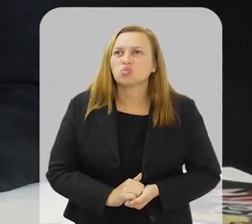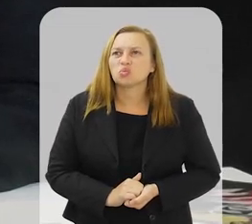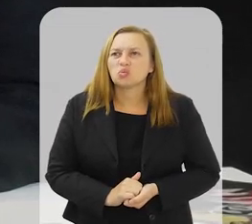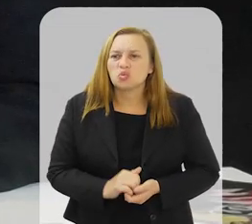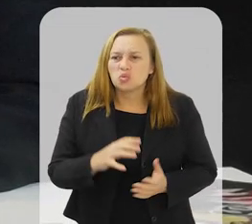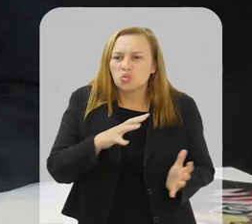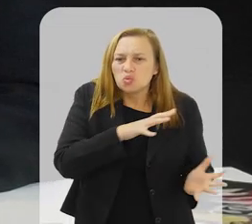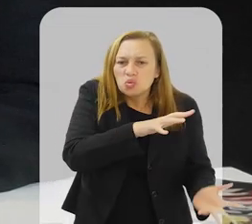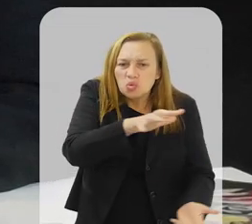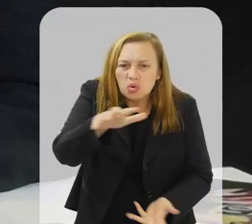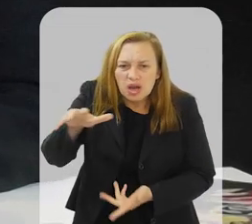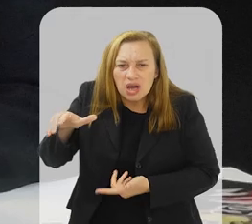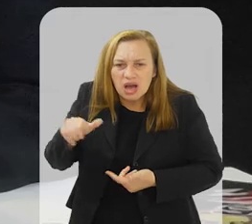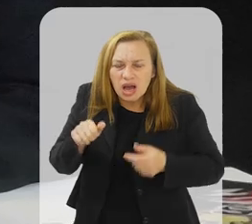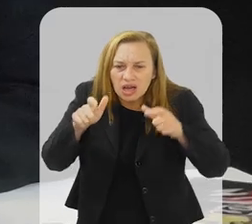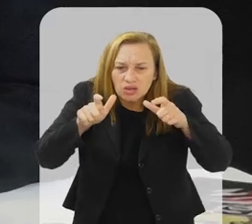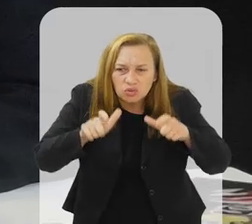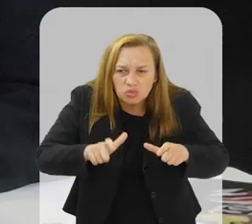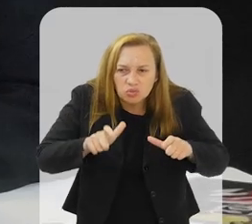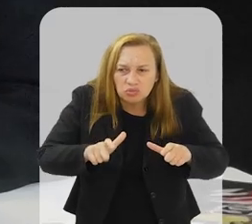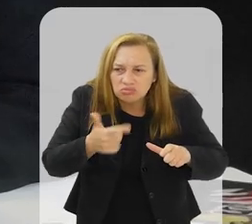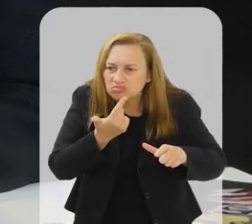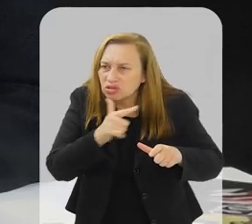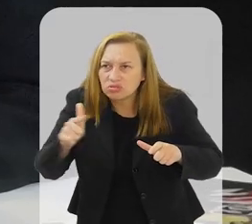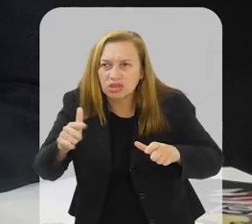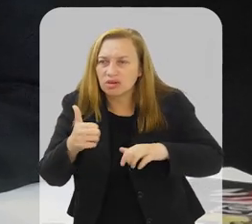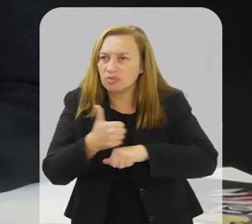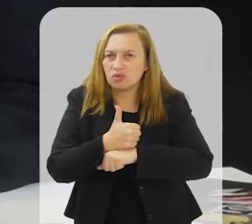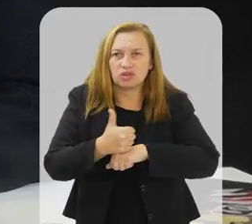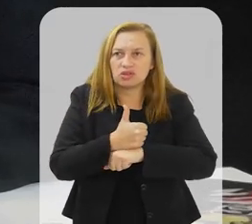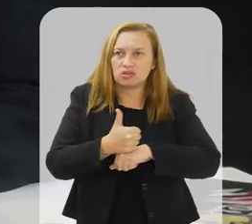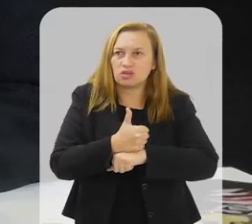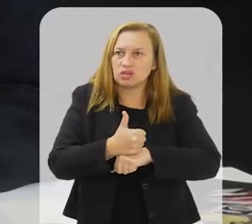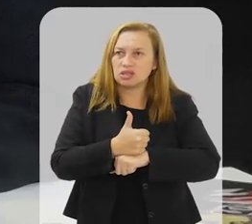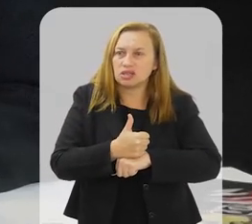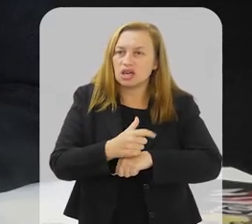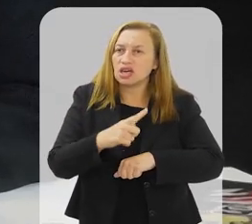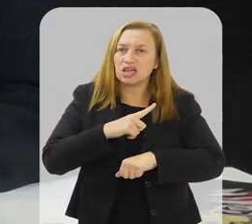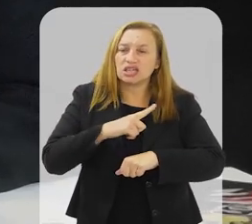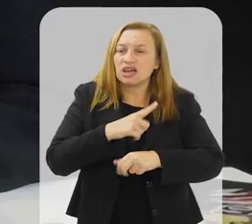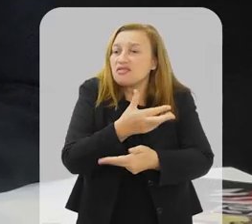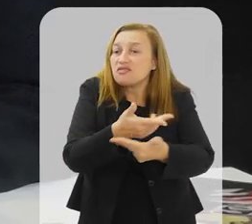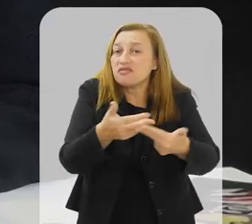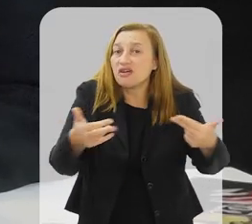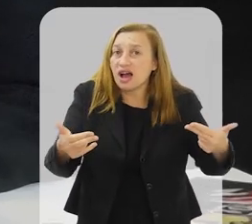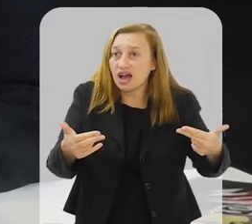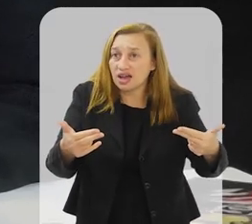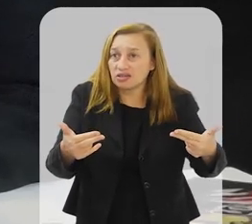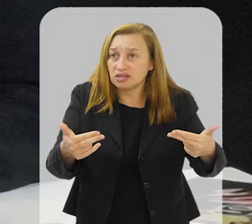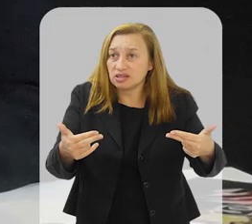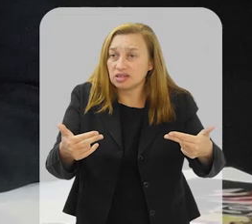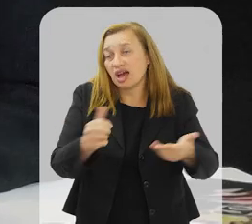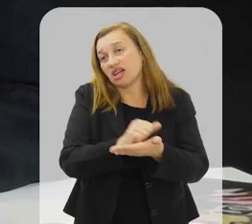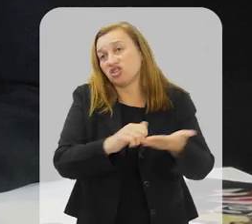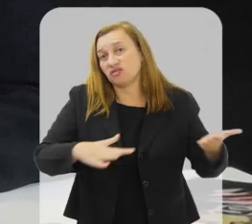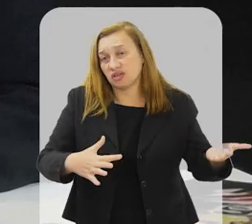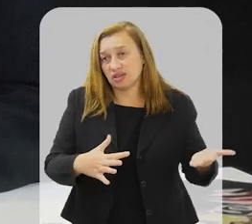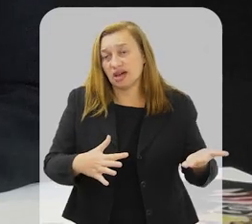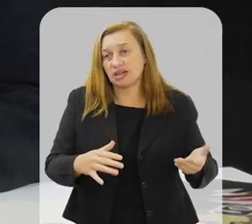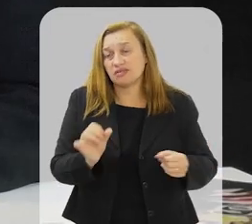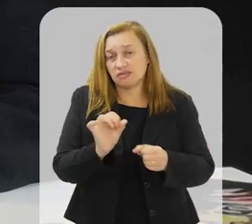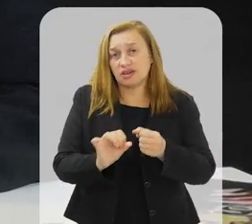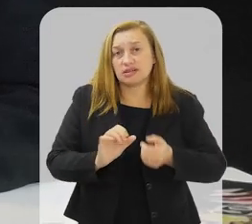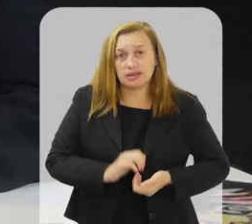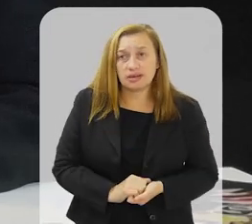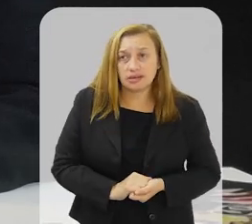do mundo você tem um profissional que assume tantas funções como alguns personagens do carnaval eu cito